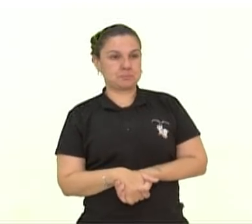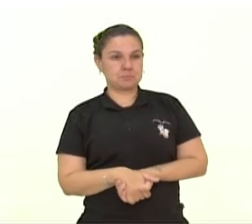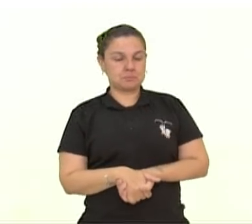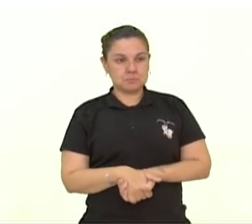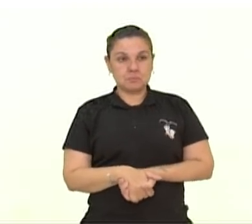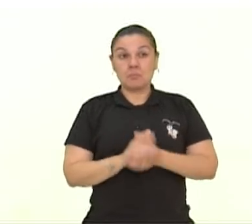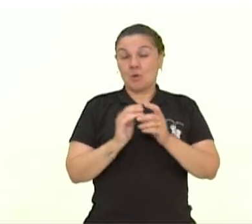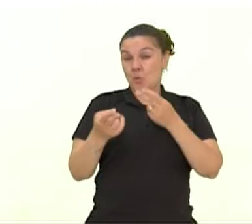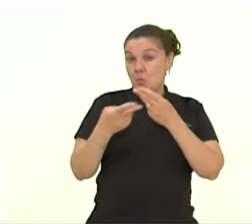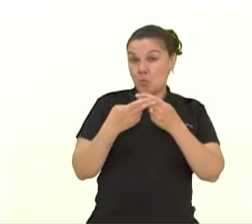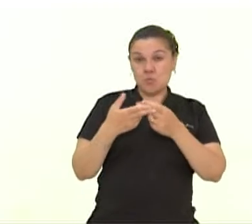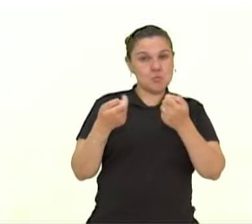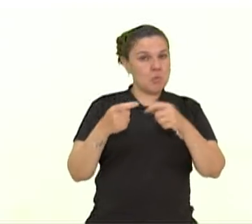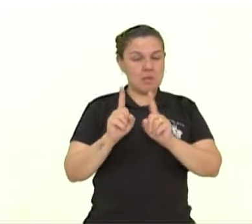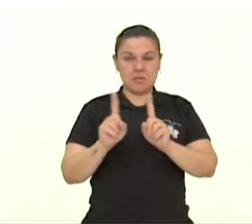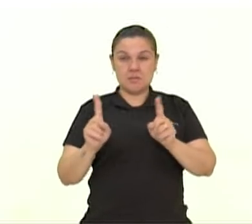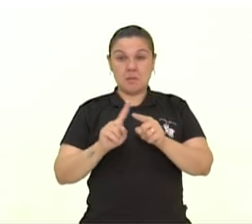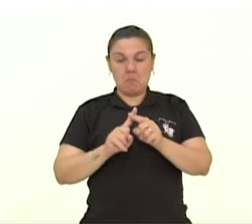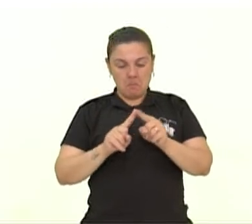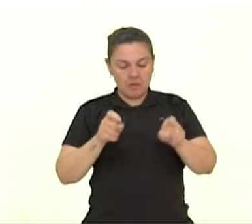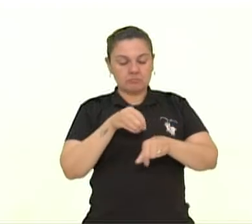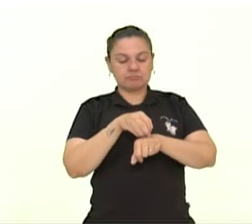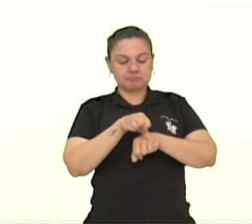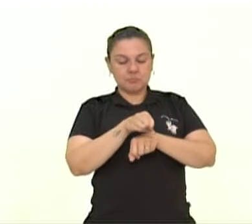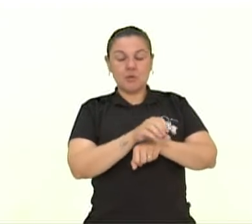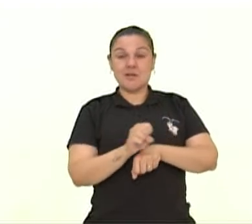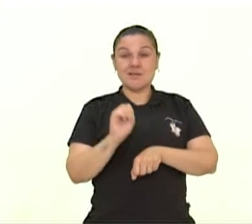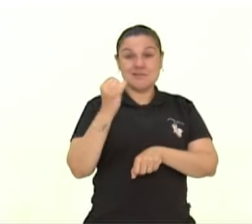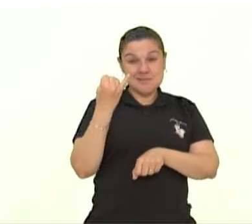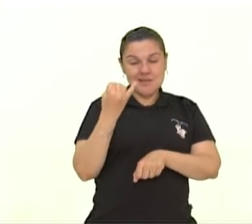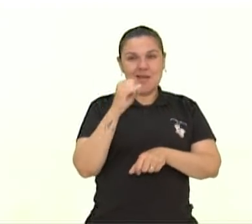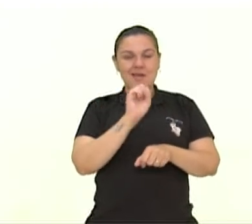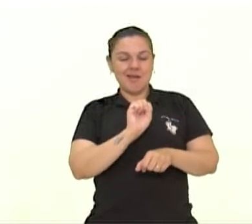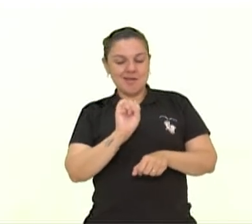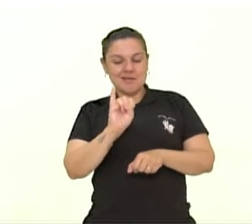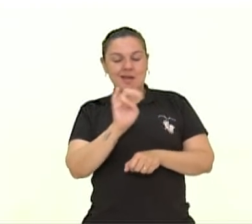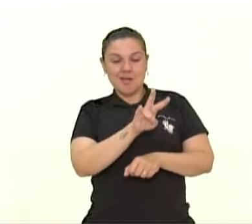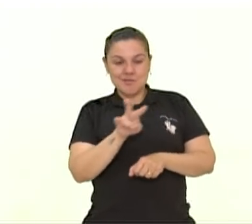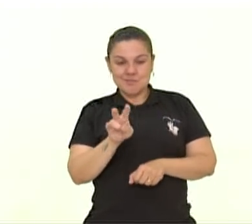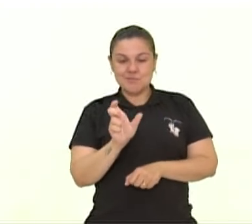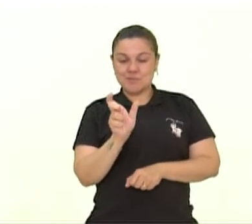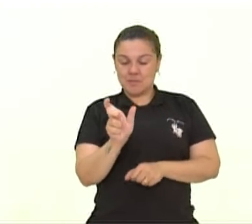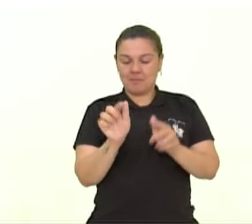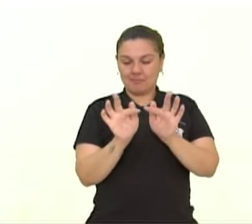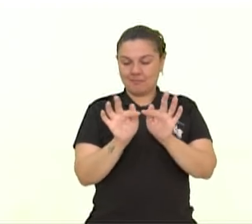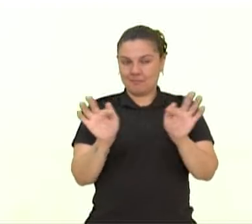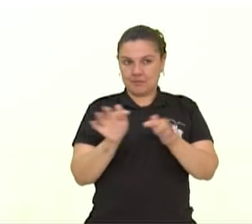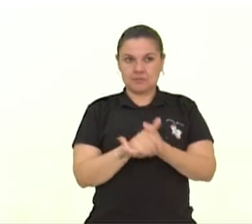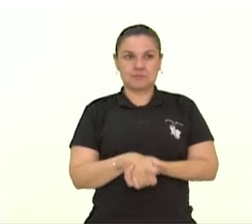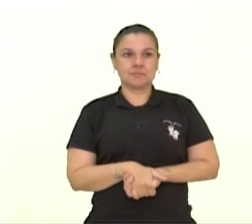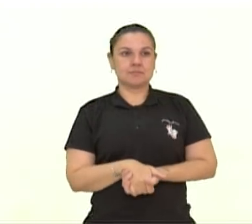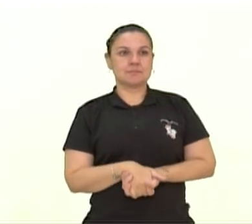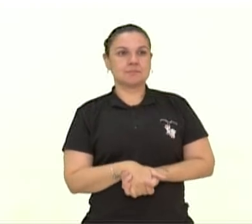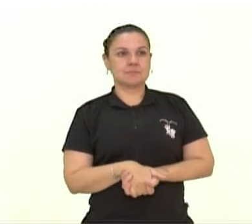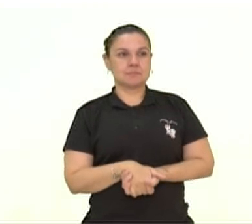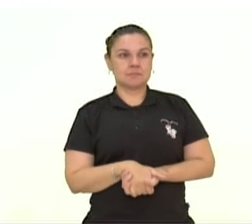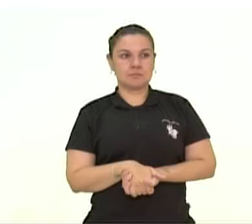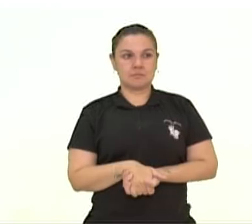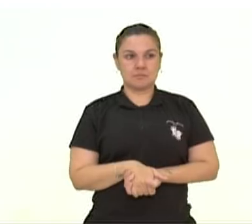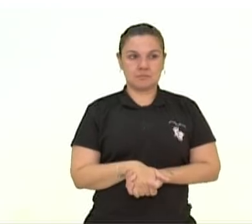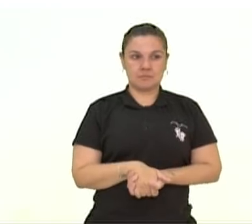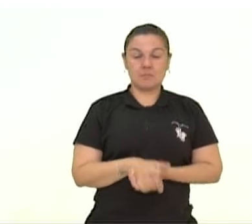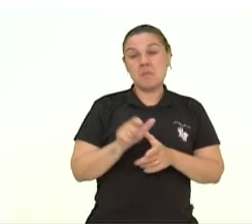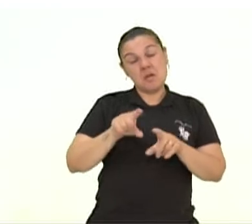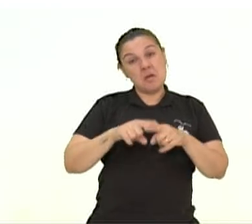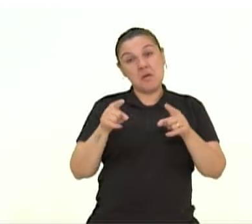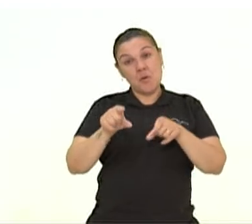é necessário, mas é recomendável quando as duas palavras estiverem na frase. Então, se recomenda, mas é